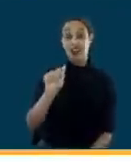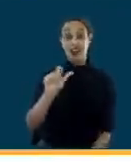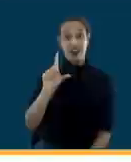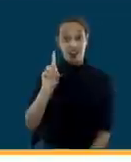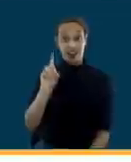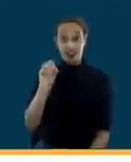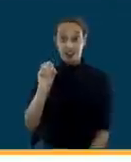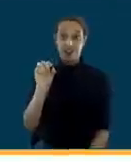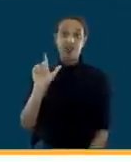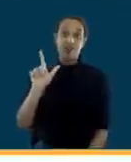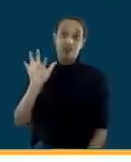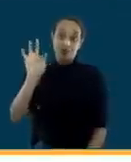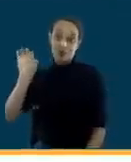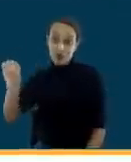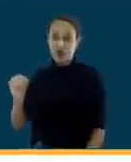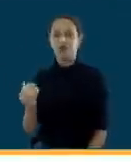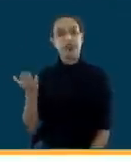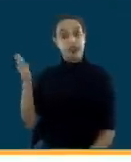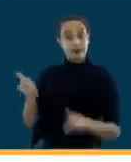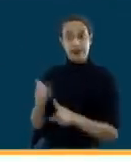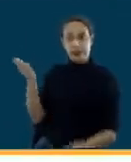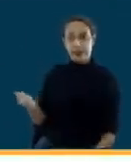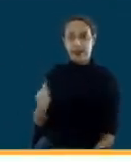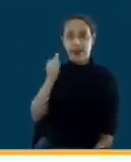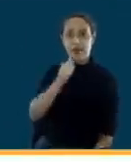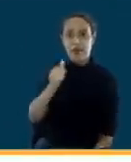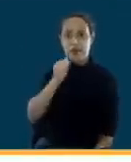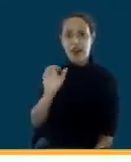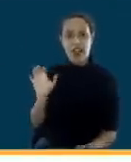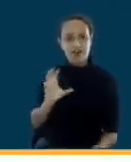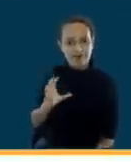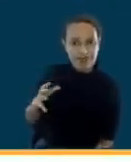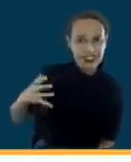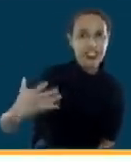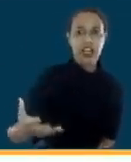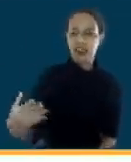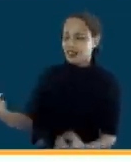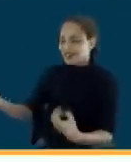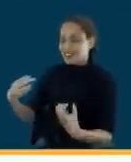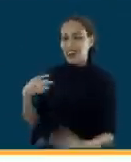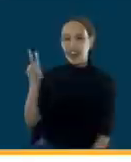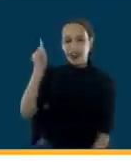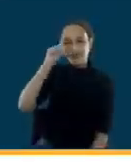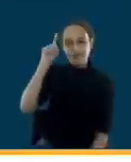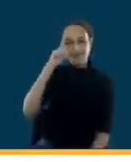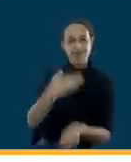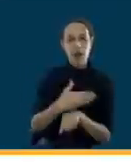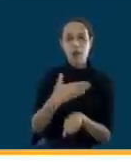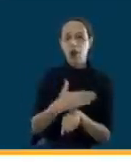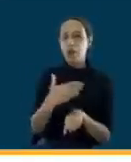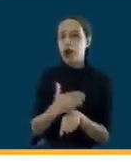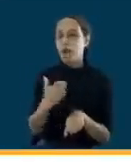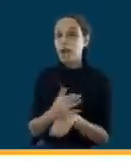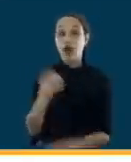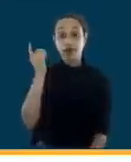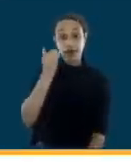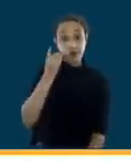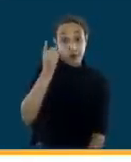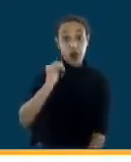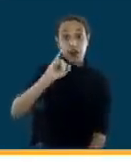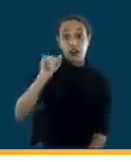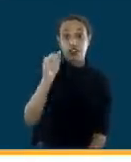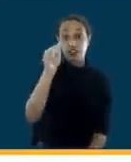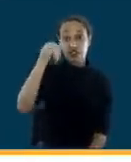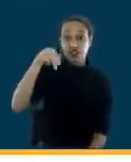luminosa, corajosa, que tanto nos ensina diariamente, que é a deputada Jandira Fegali, que nos ensina não só na sua escuta, mas também na sua fala,